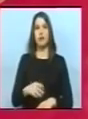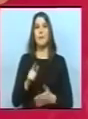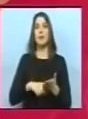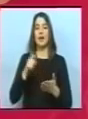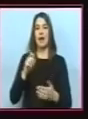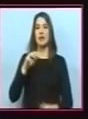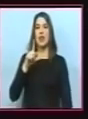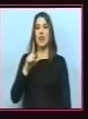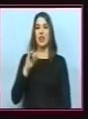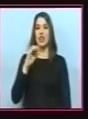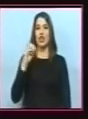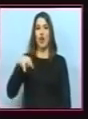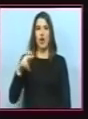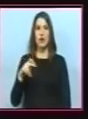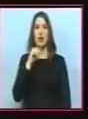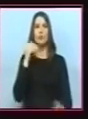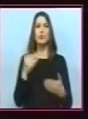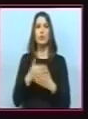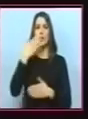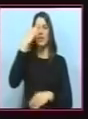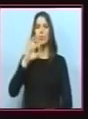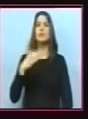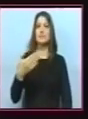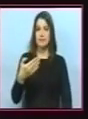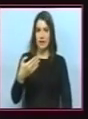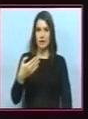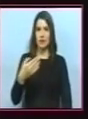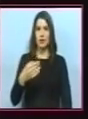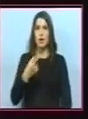Hemsley morreu com 87 anos e deixou uma